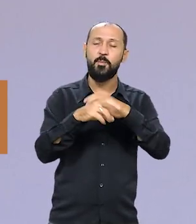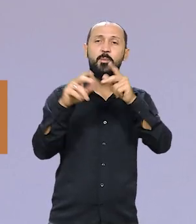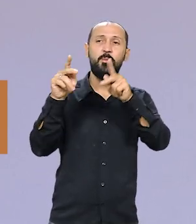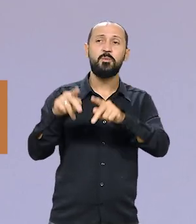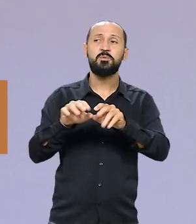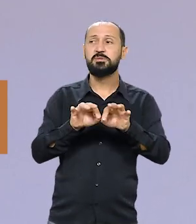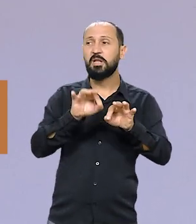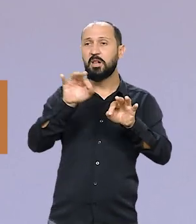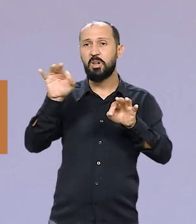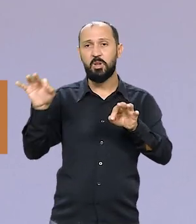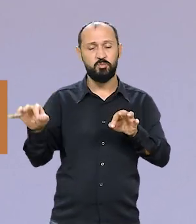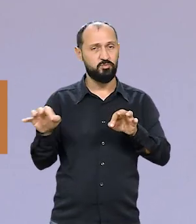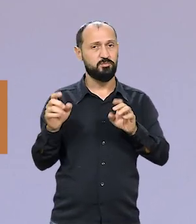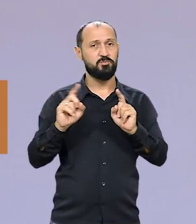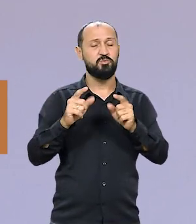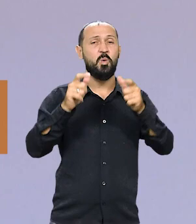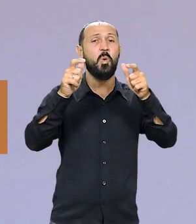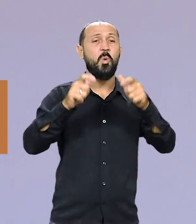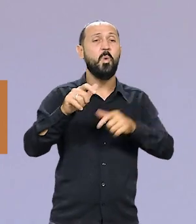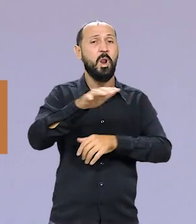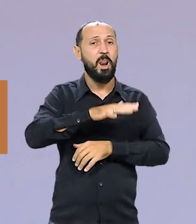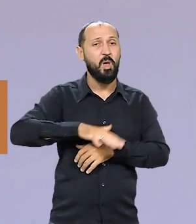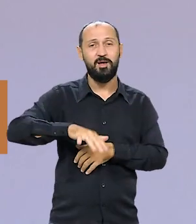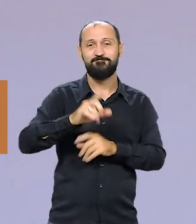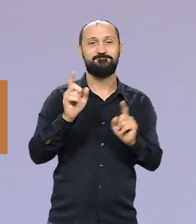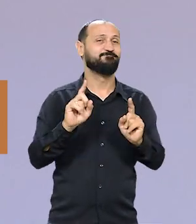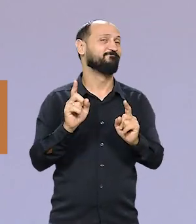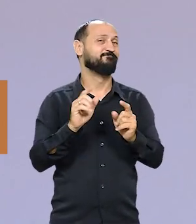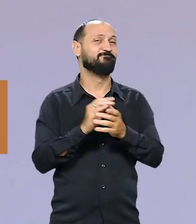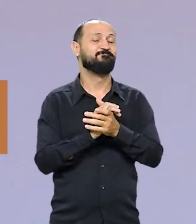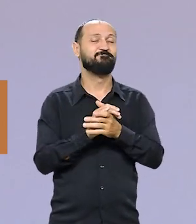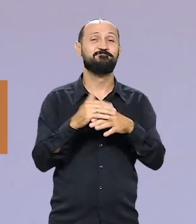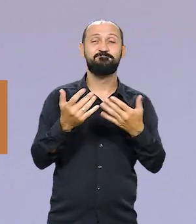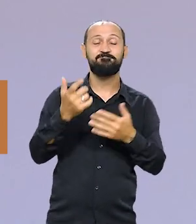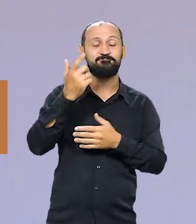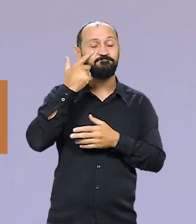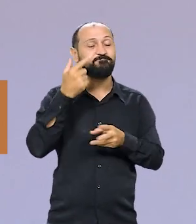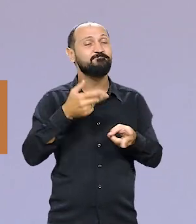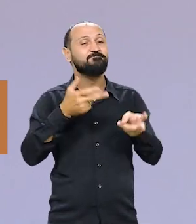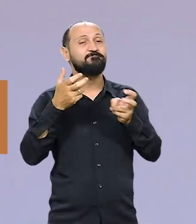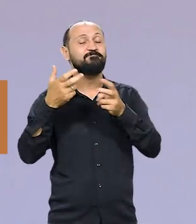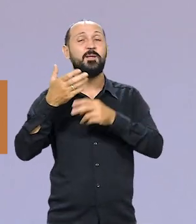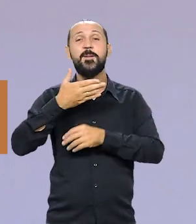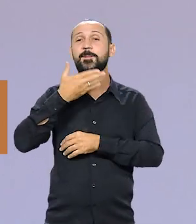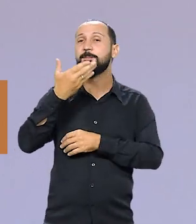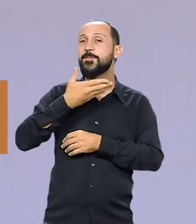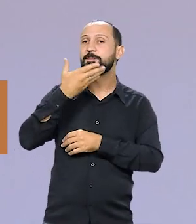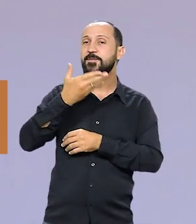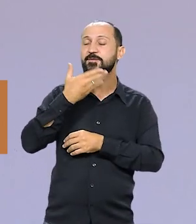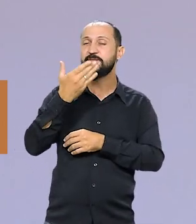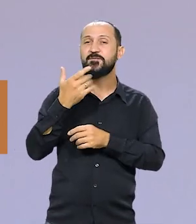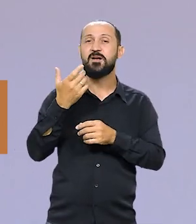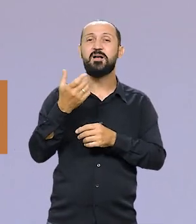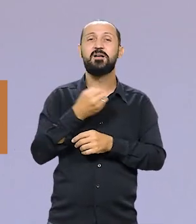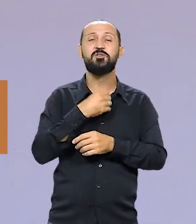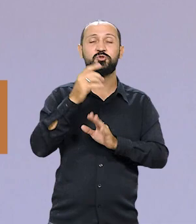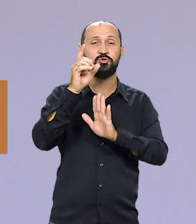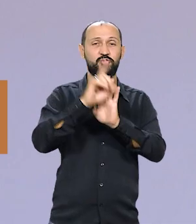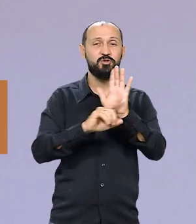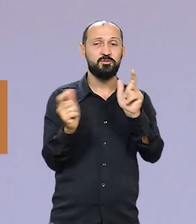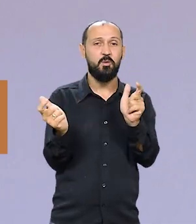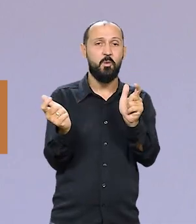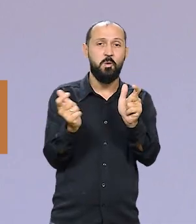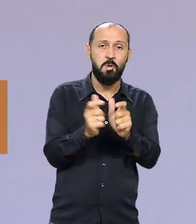longe. Não é só o local. Então, por aí a gente percebe que é mais fácil, então, você reduzir esses